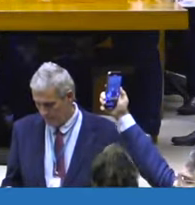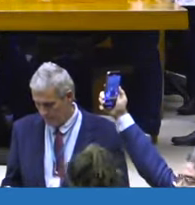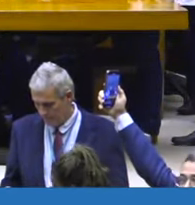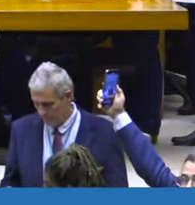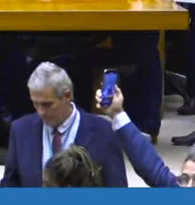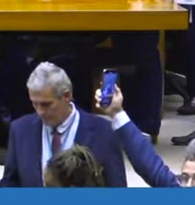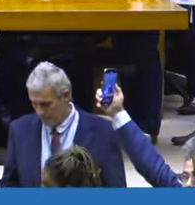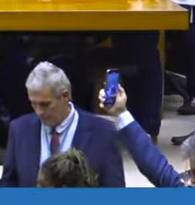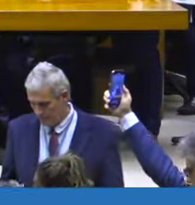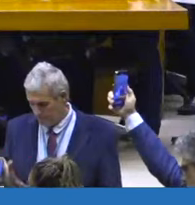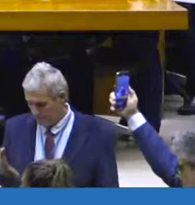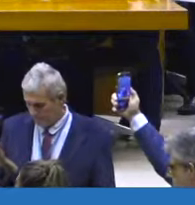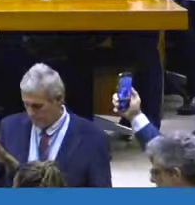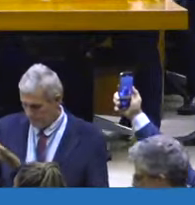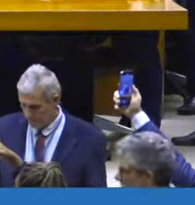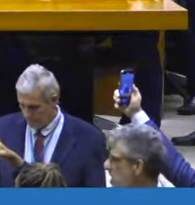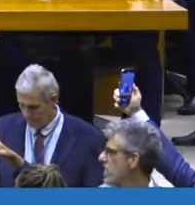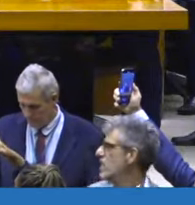que hoje